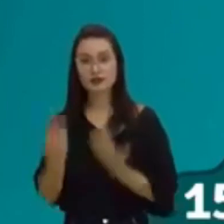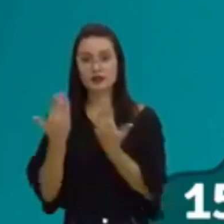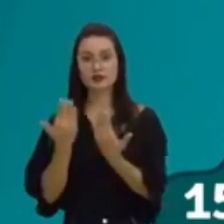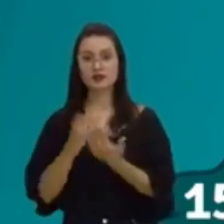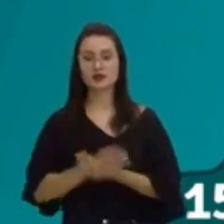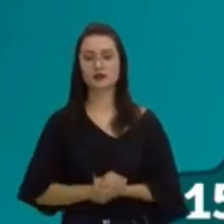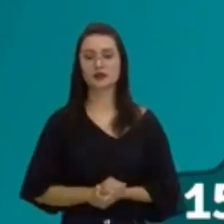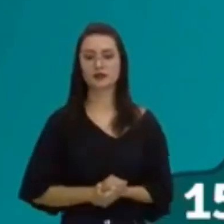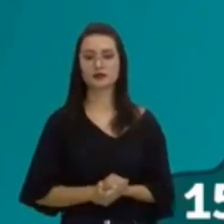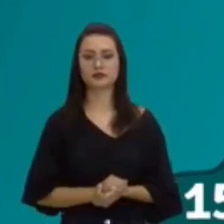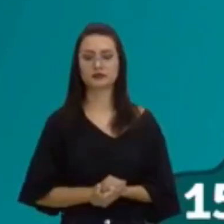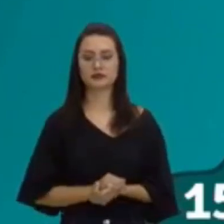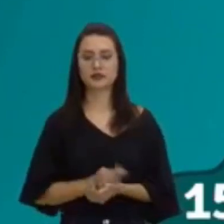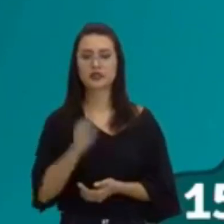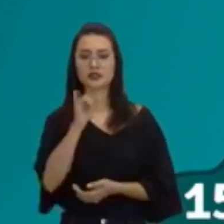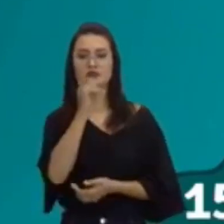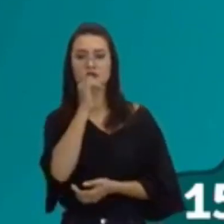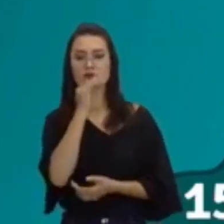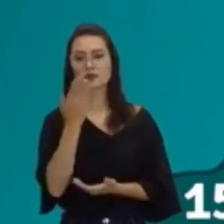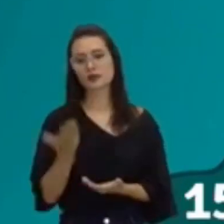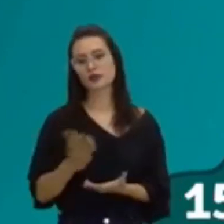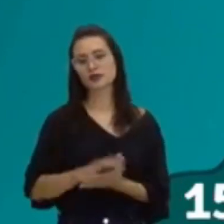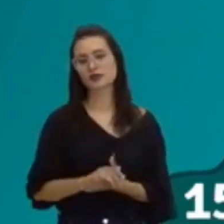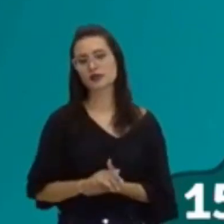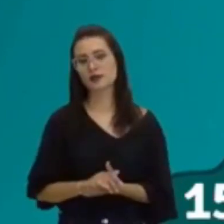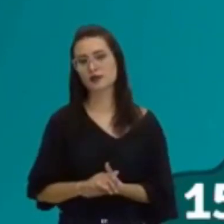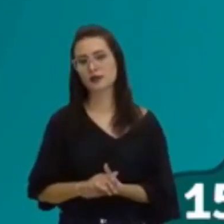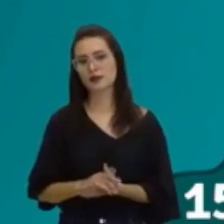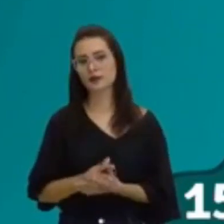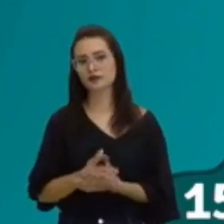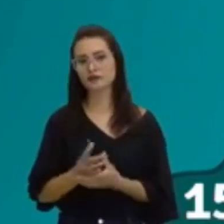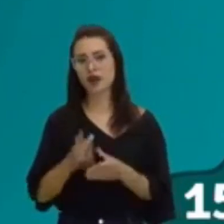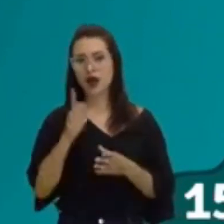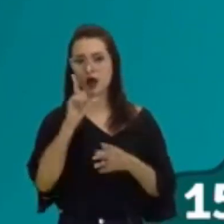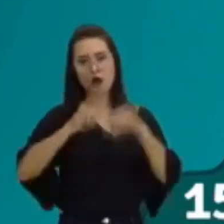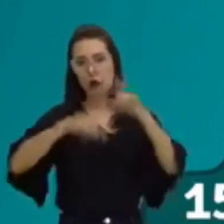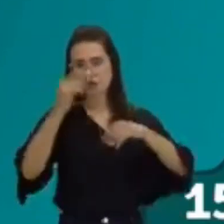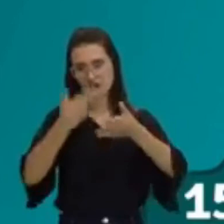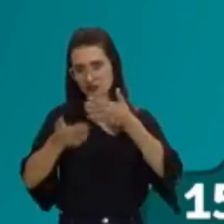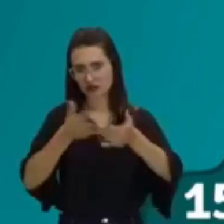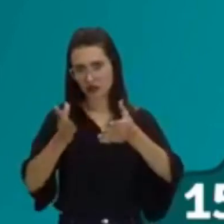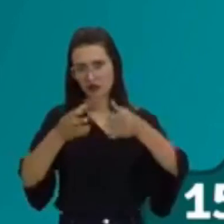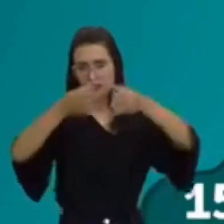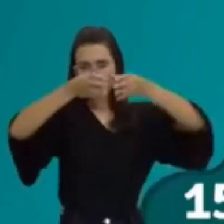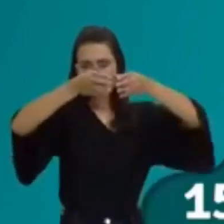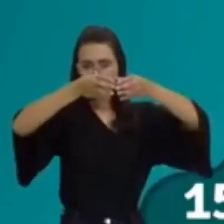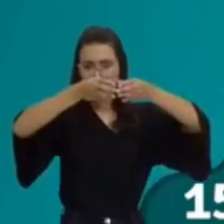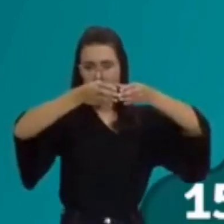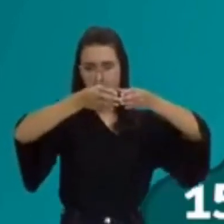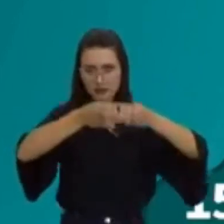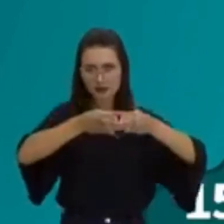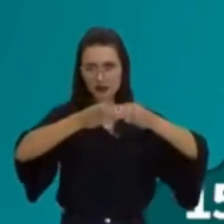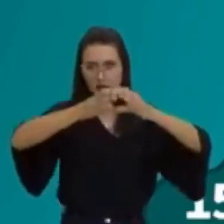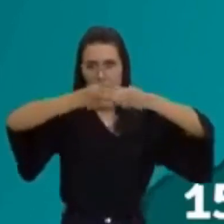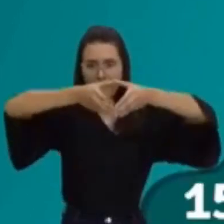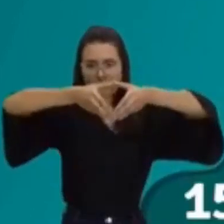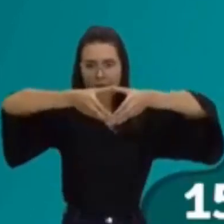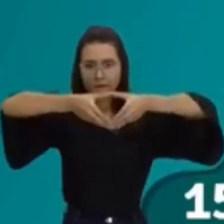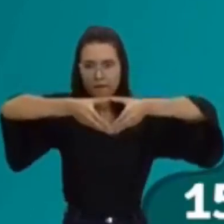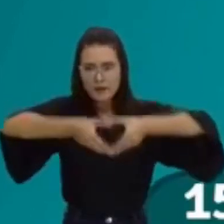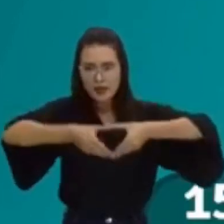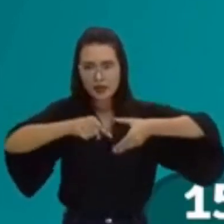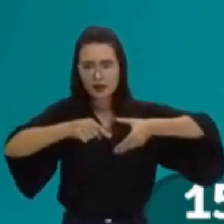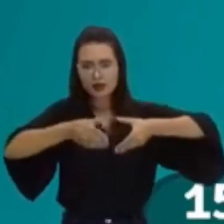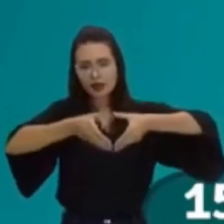Mas se você mergulhar só metade de um objeto, você vai deslocar só metade do volume